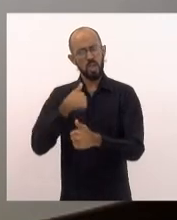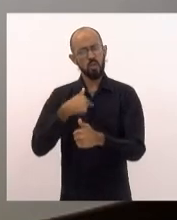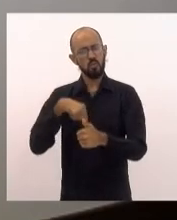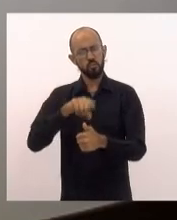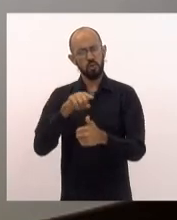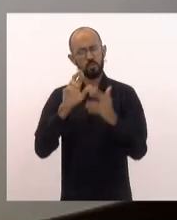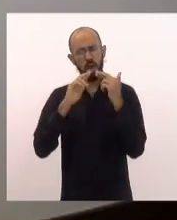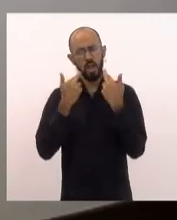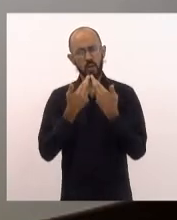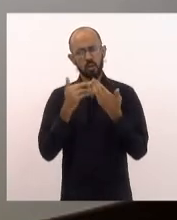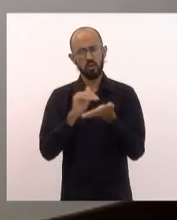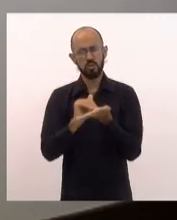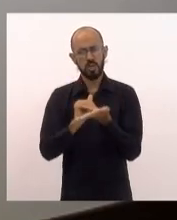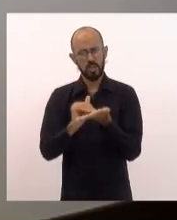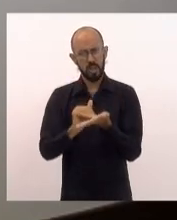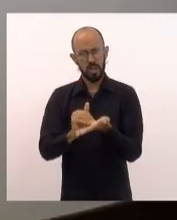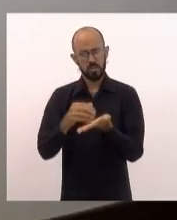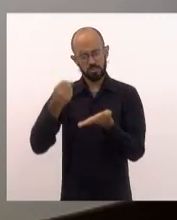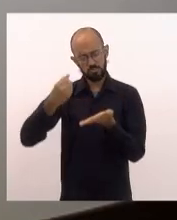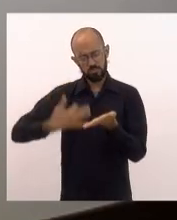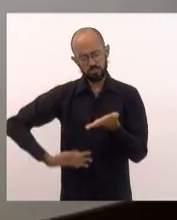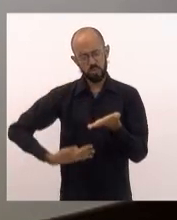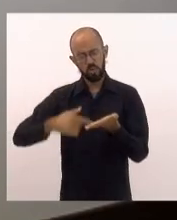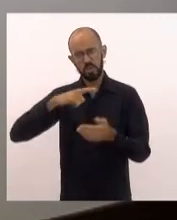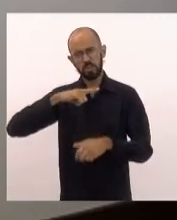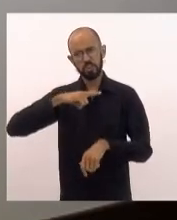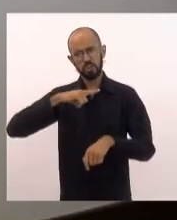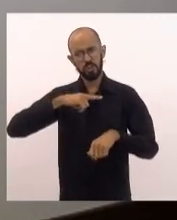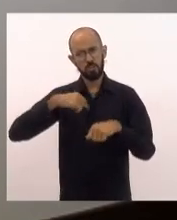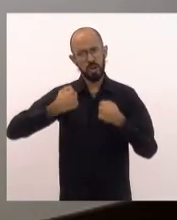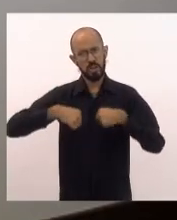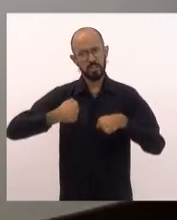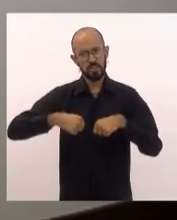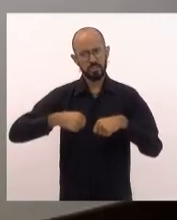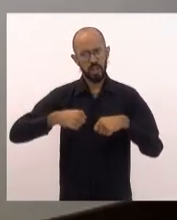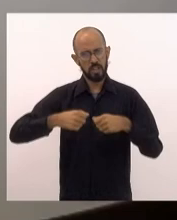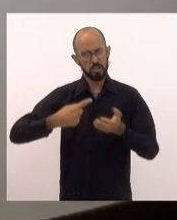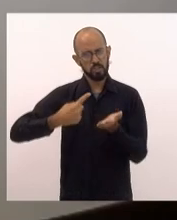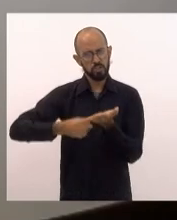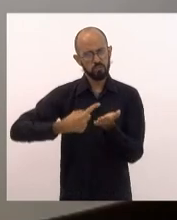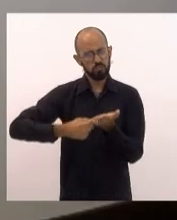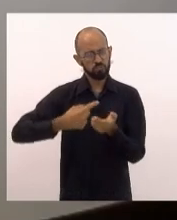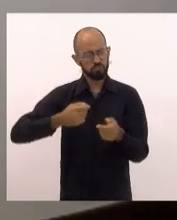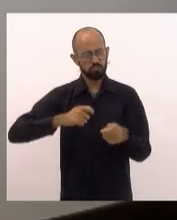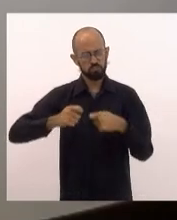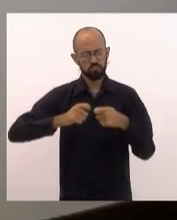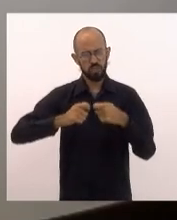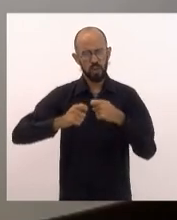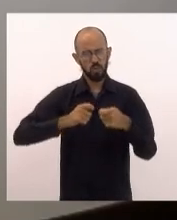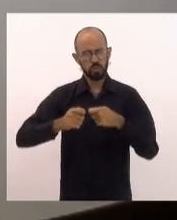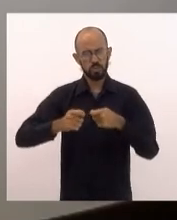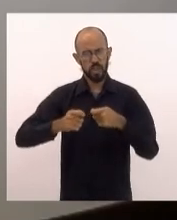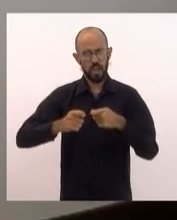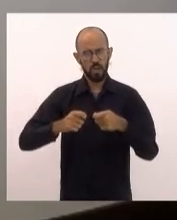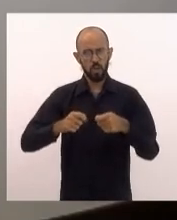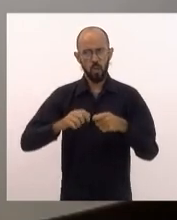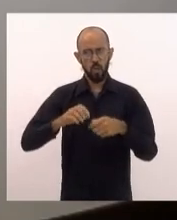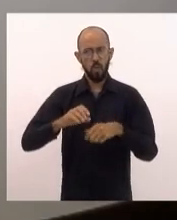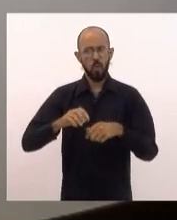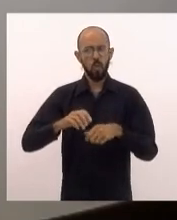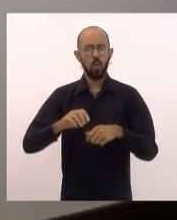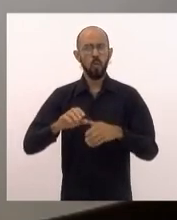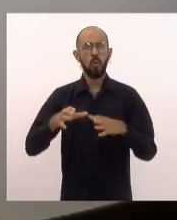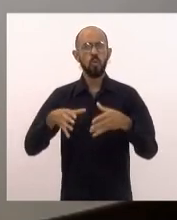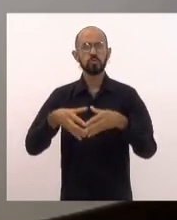secretário disse que havia uma necessidade de negociar com o Conselho de Supervisão do Regime